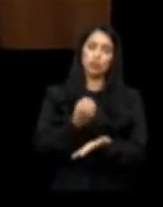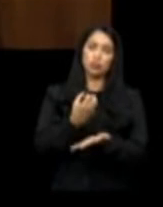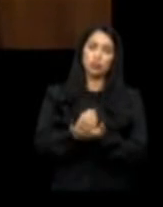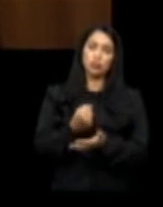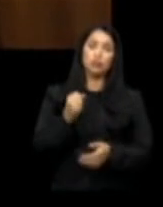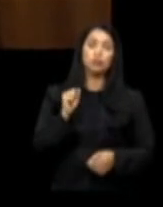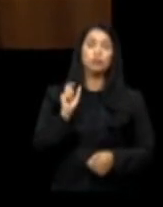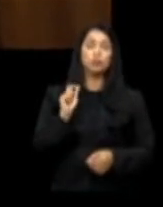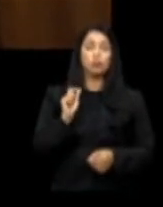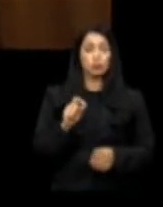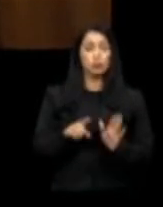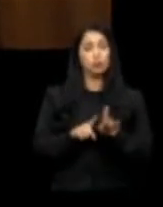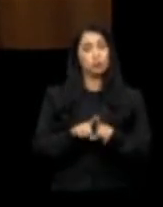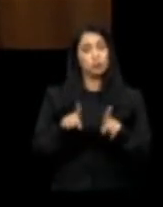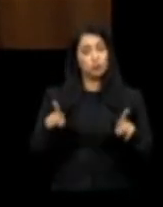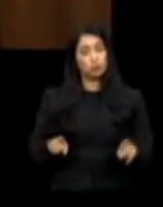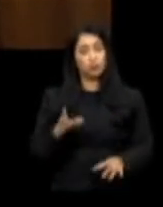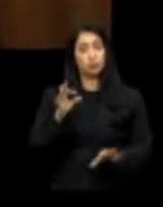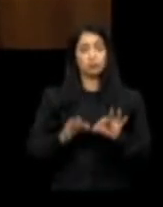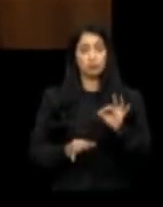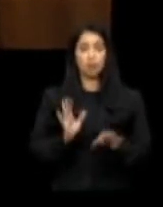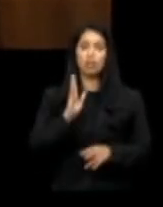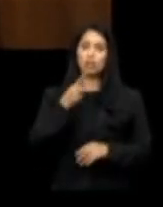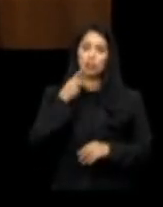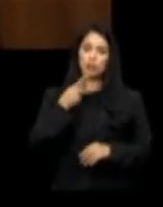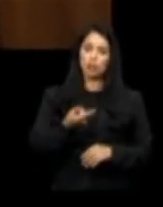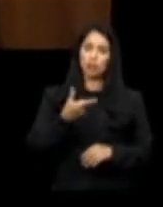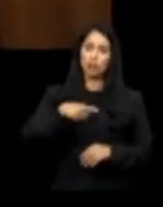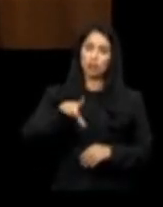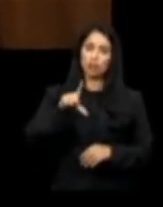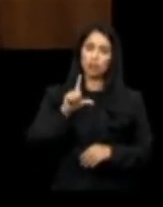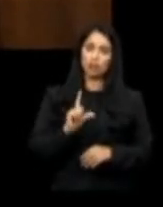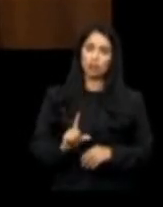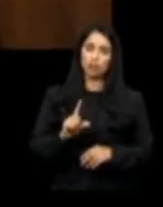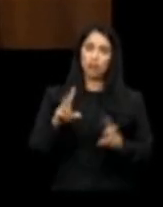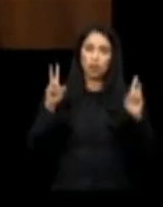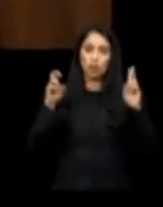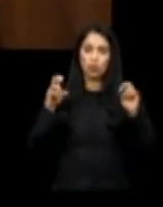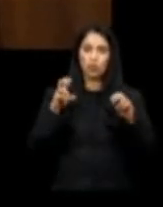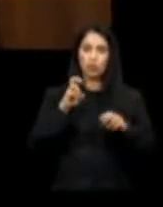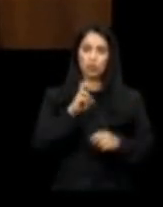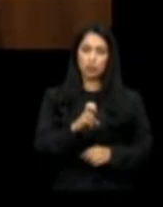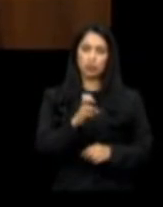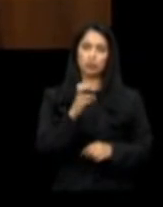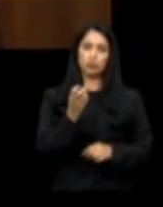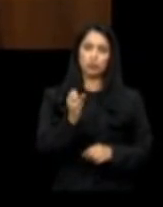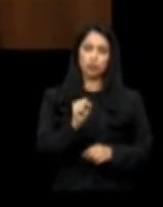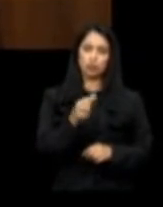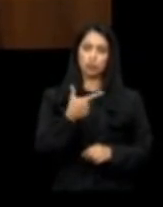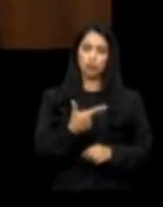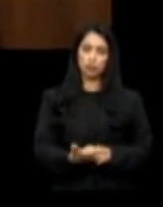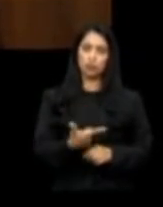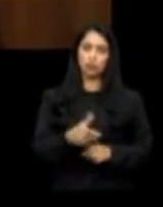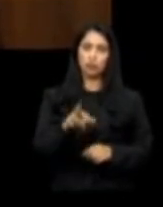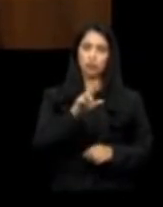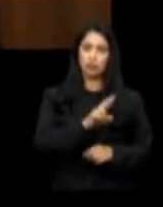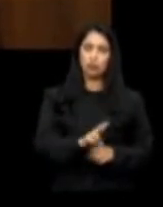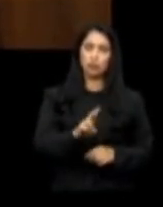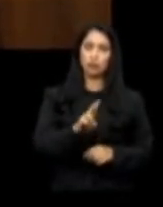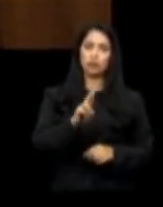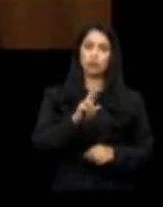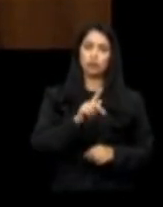Corte. Eu já disse isso, que ao apreciar o tema 582 da repercussão geral,